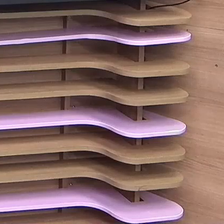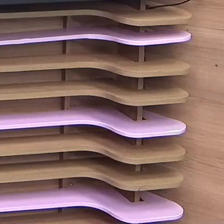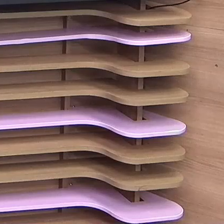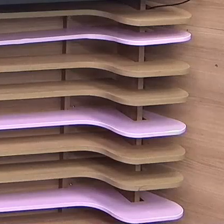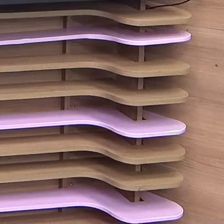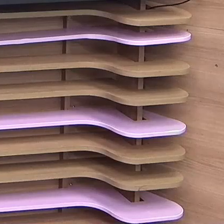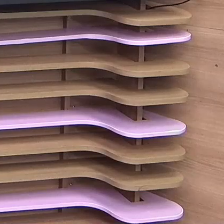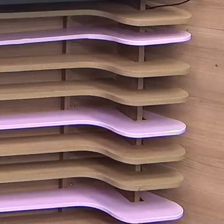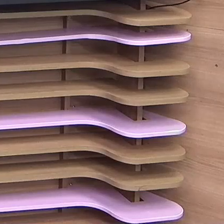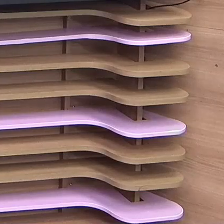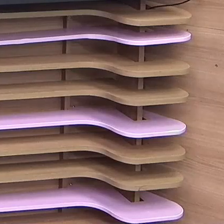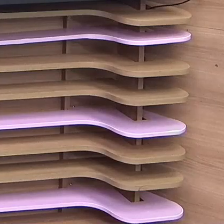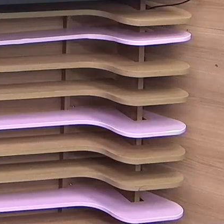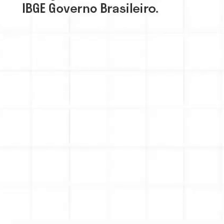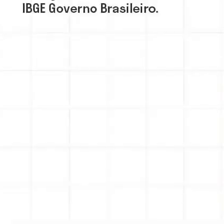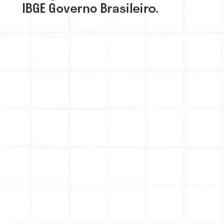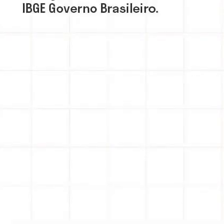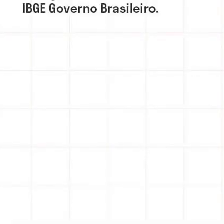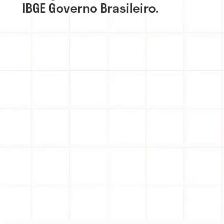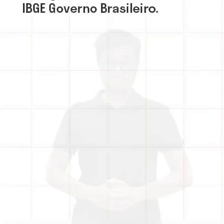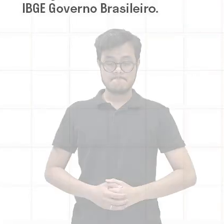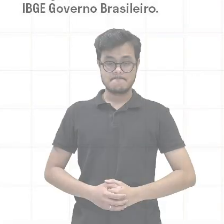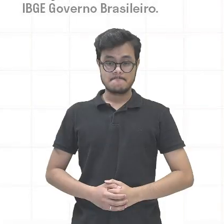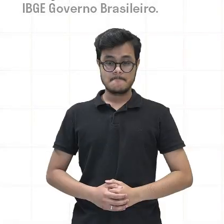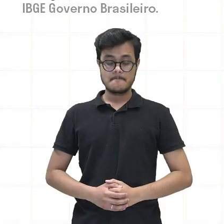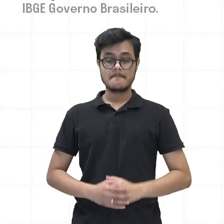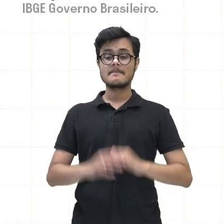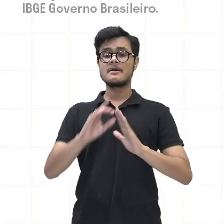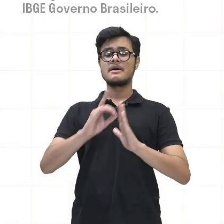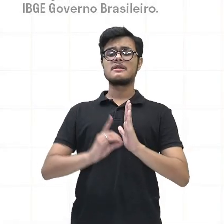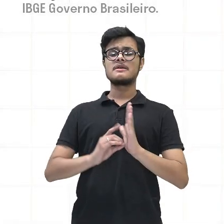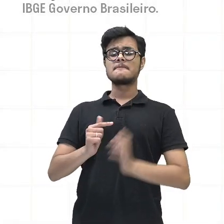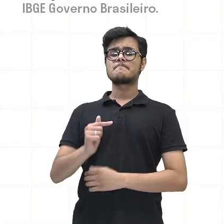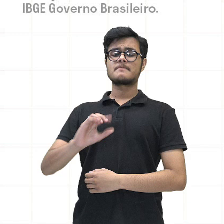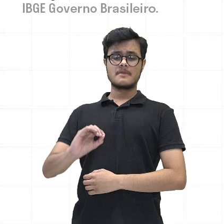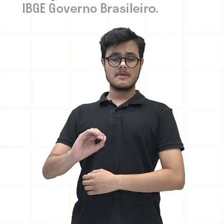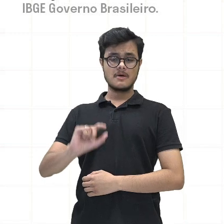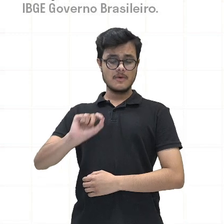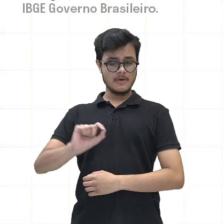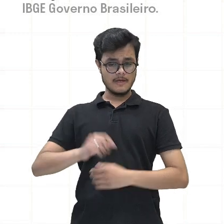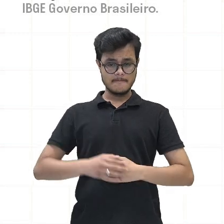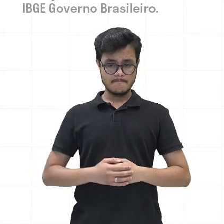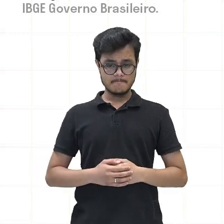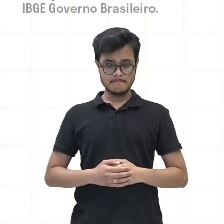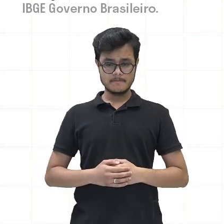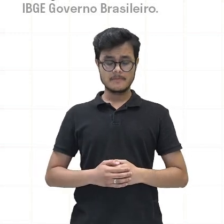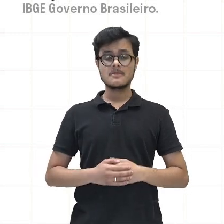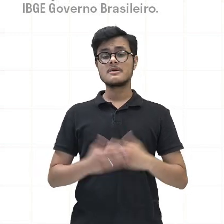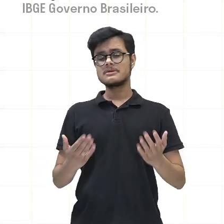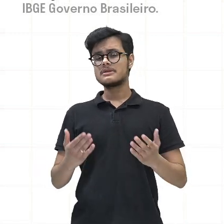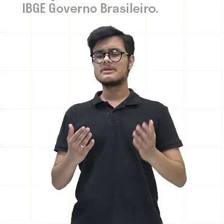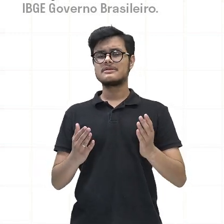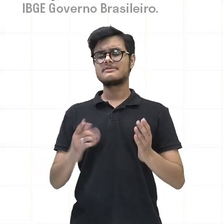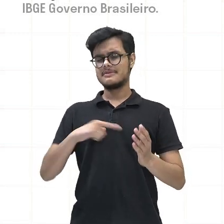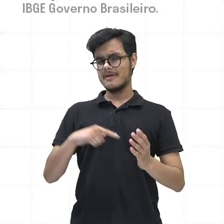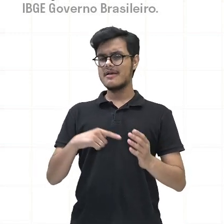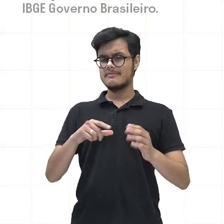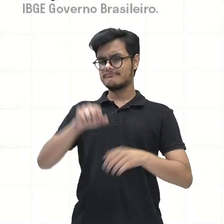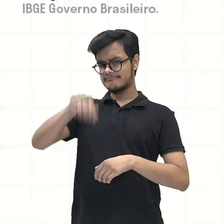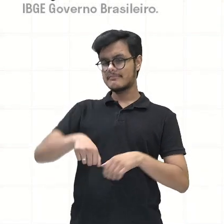processo. Na década de 70, aí a gente vai verificar, olha, a gente tem algumas mudanças,